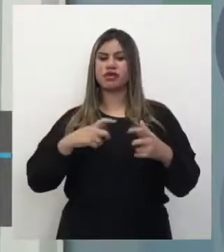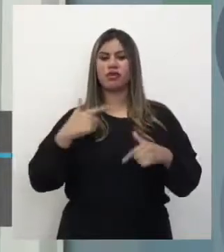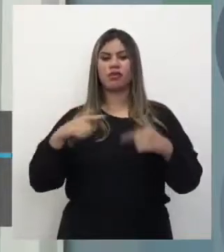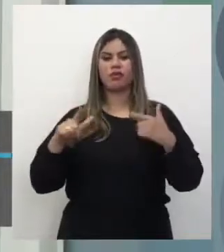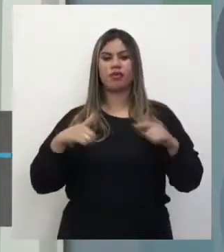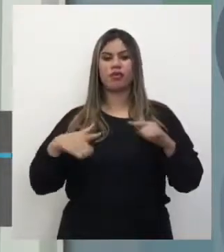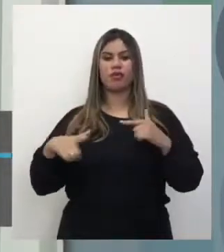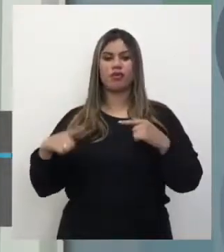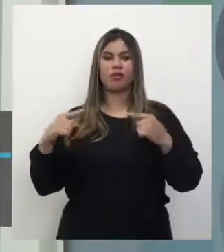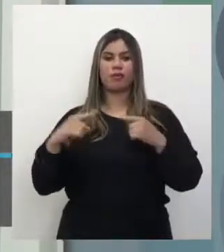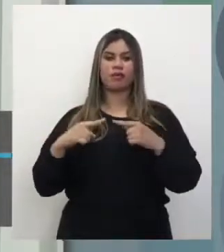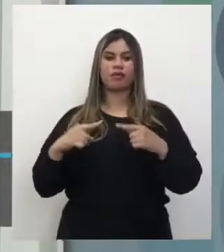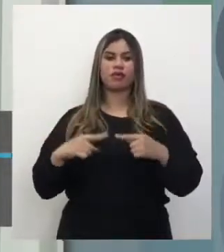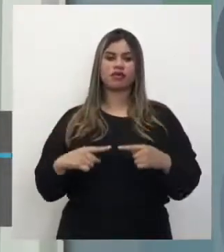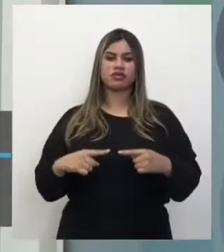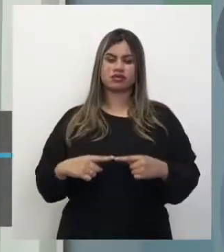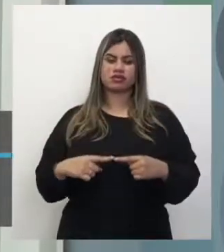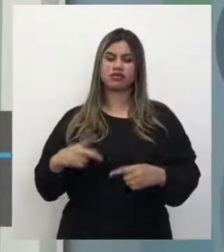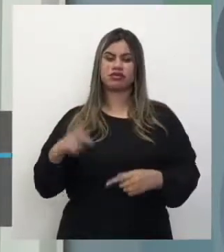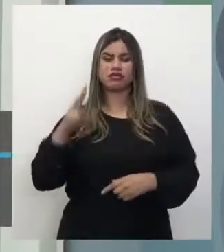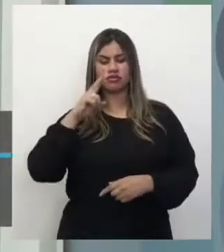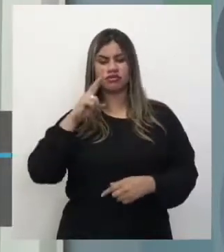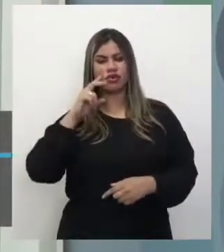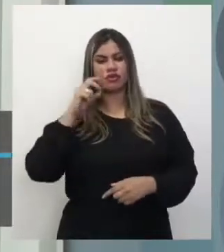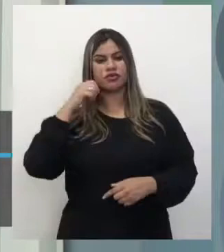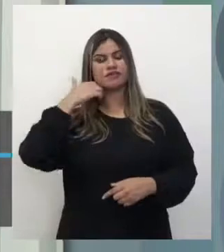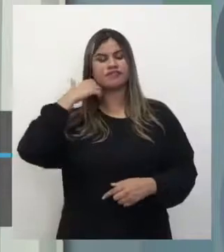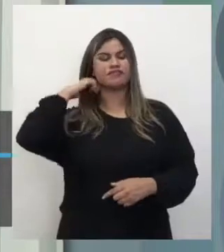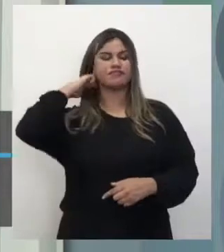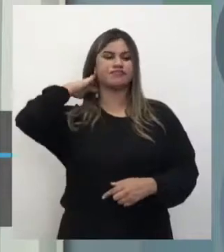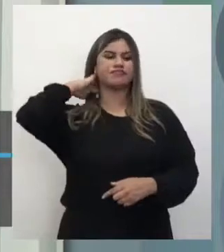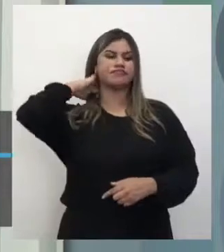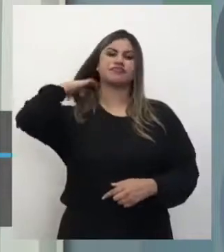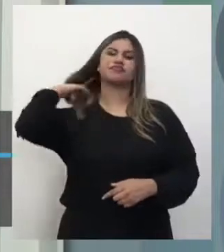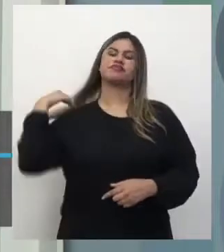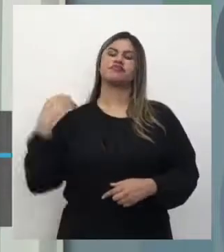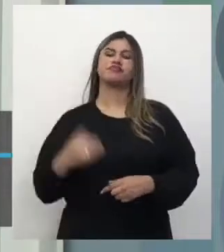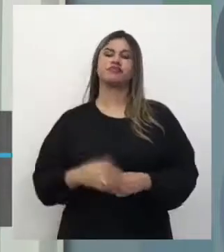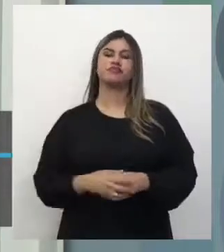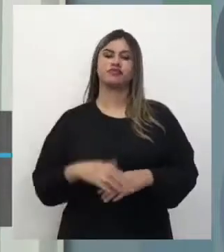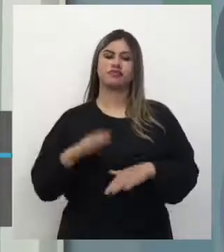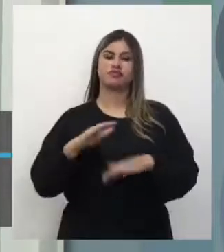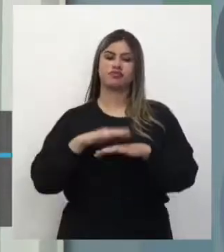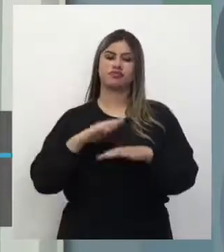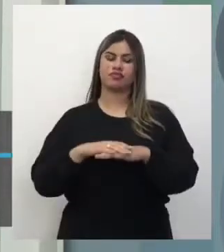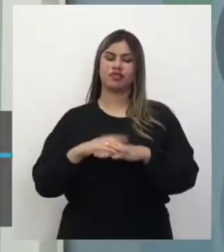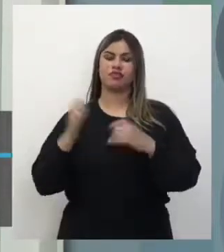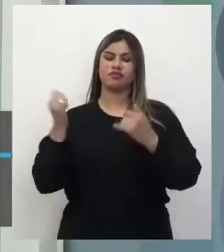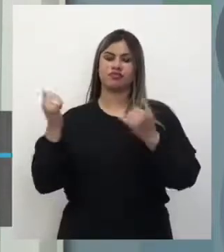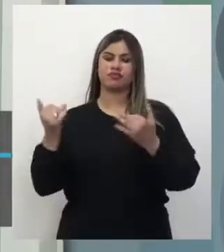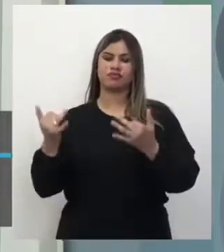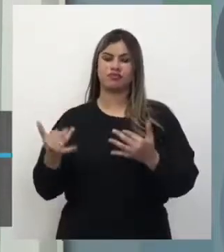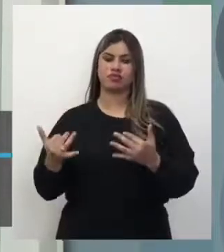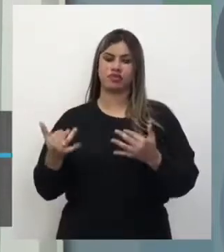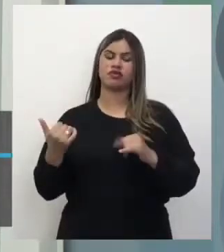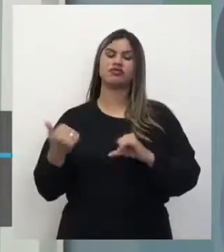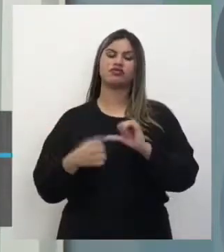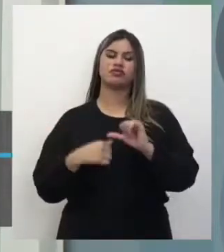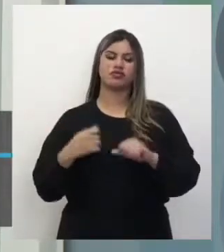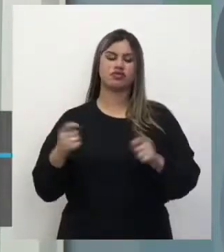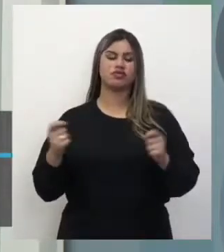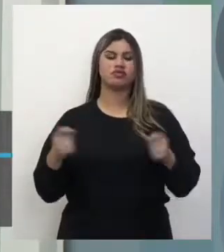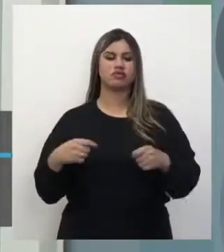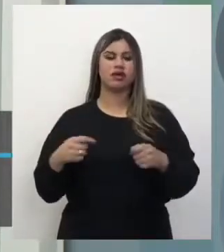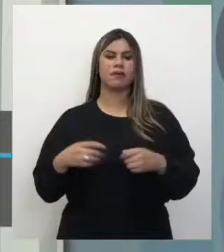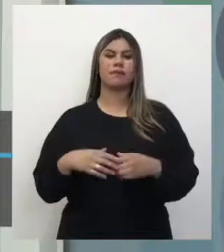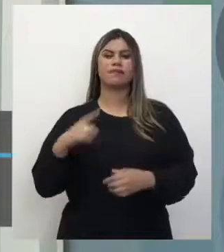né, determina a minha história, né? E quem conta, dependendo de para quem conta, modifica a história, né? A gente tem